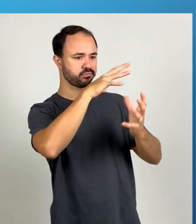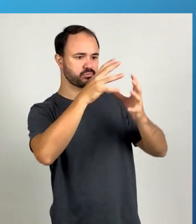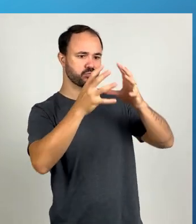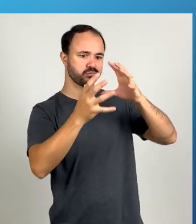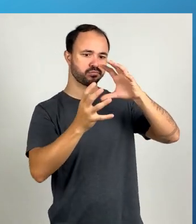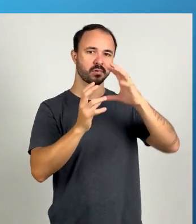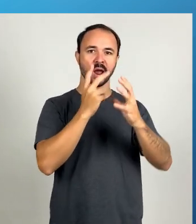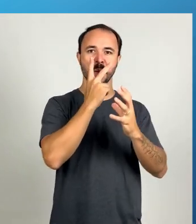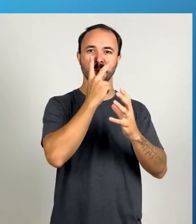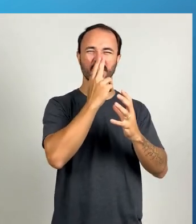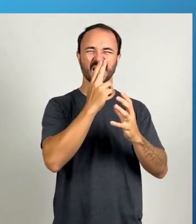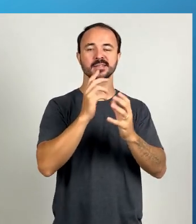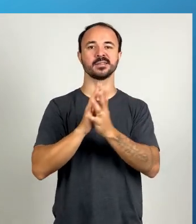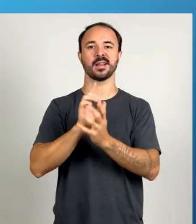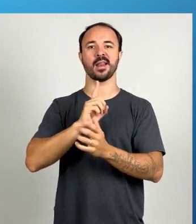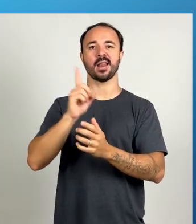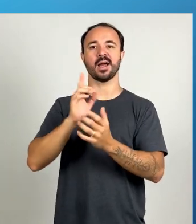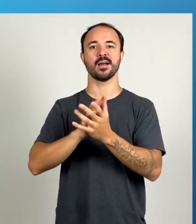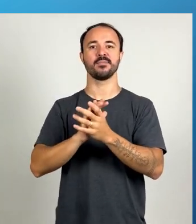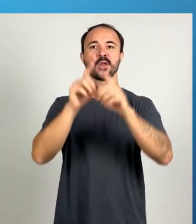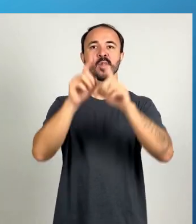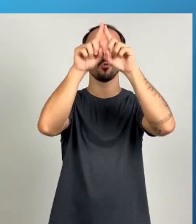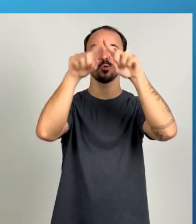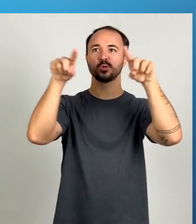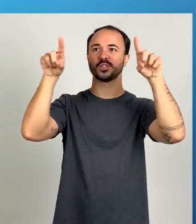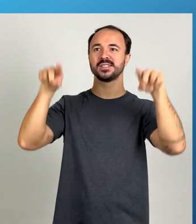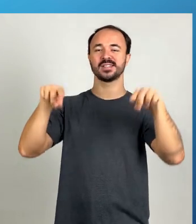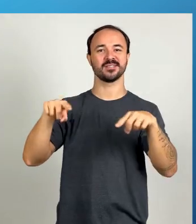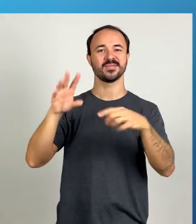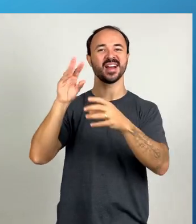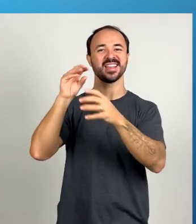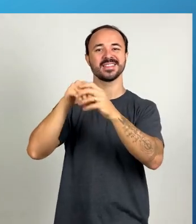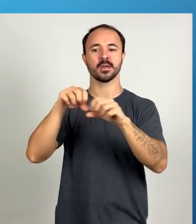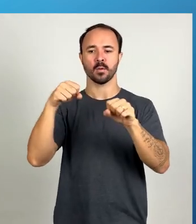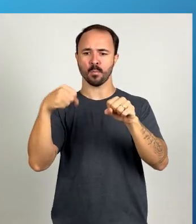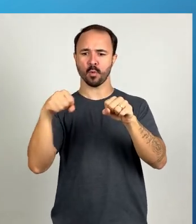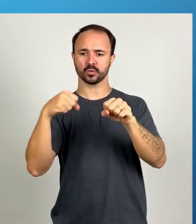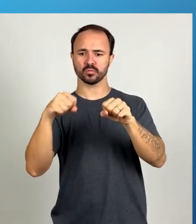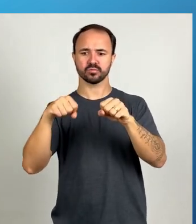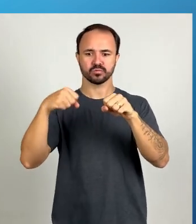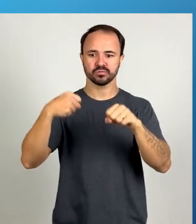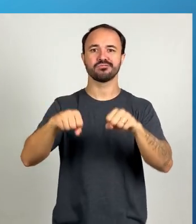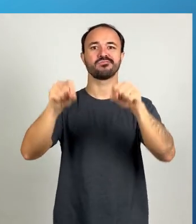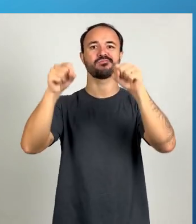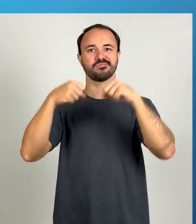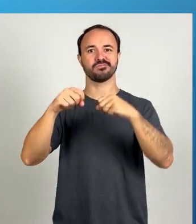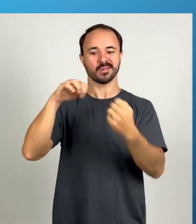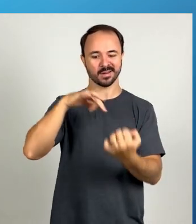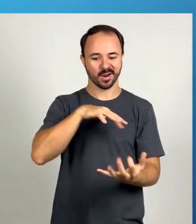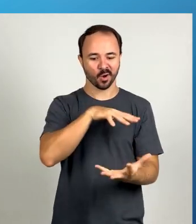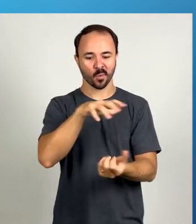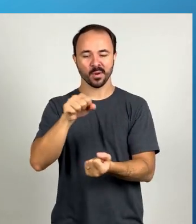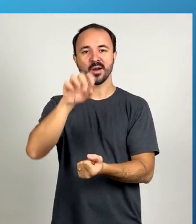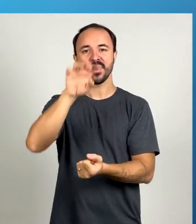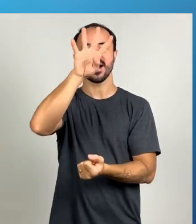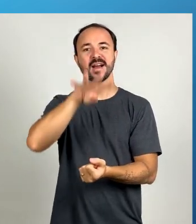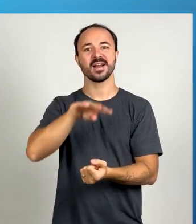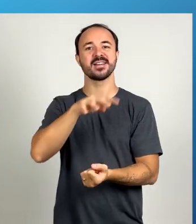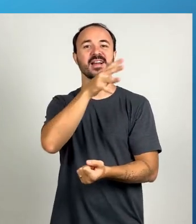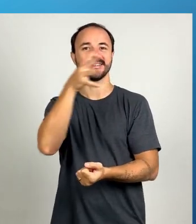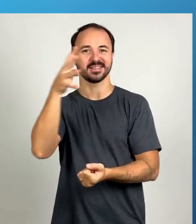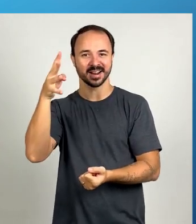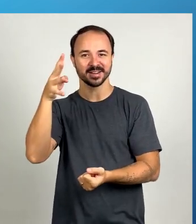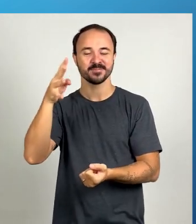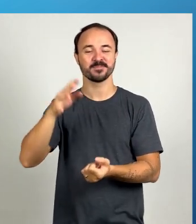os motoqueiros na gaiola. Imagina aquela gaiola. E a Terra ali dentro. As coordenadas geográficas